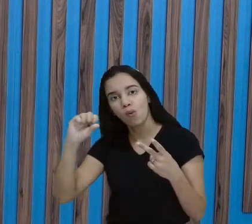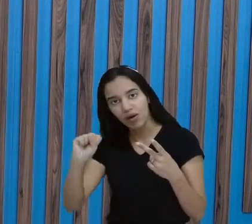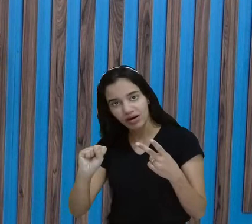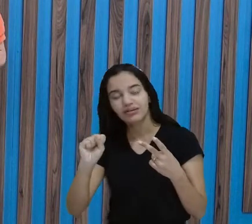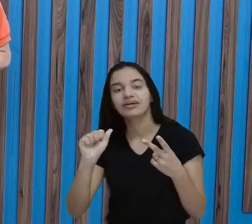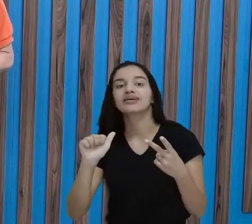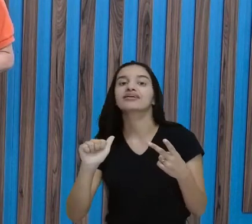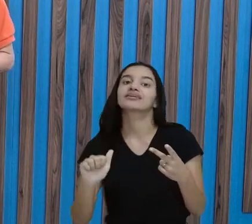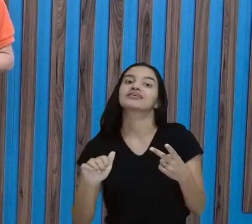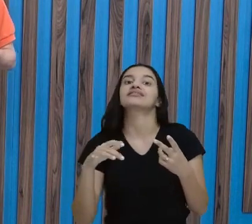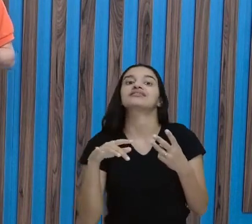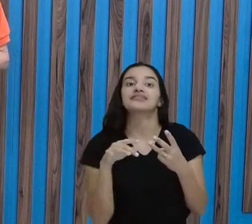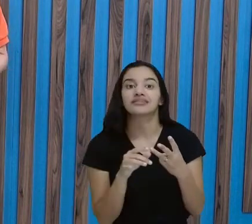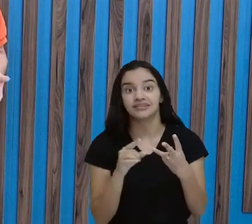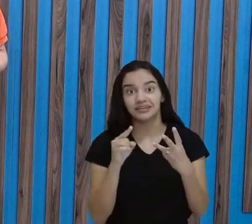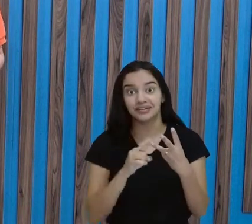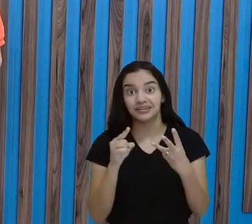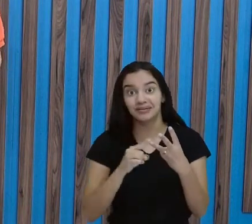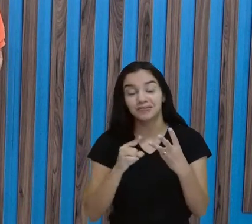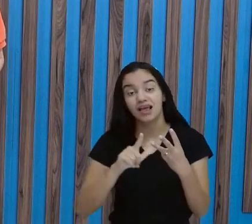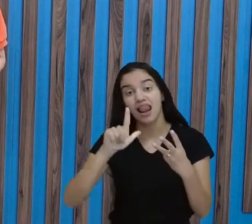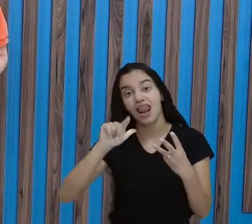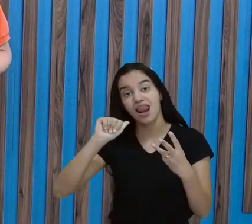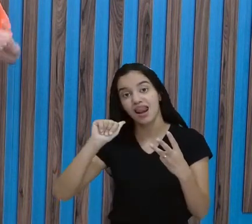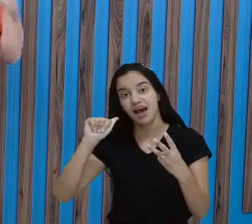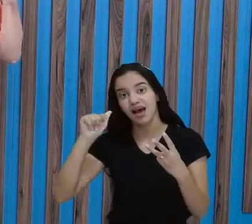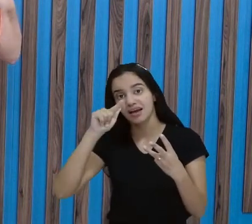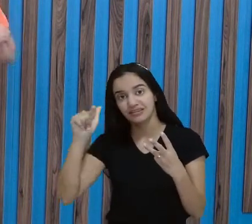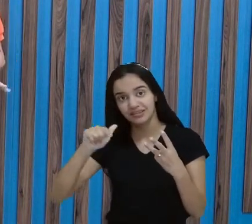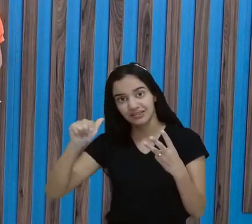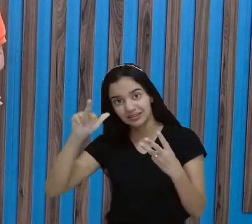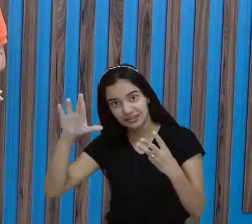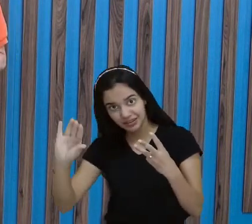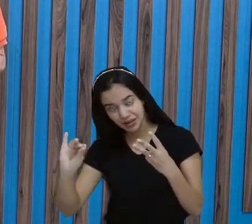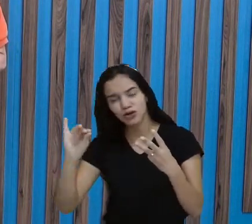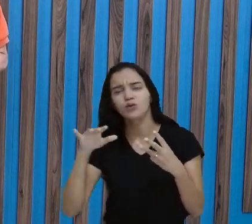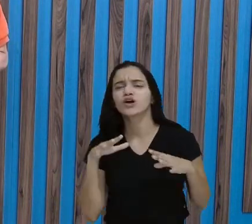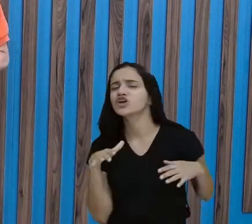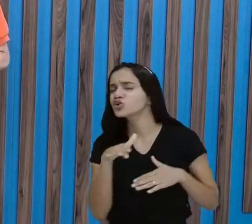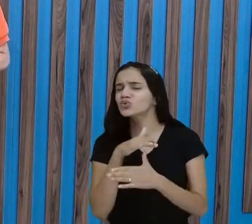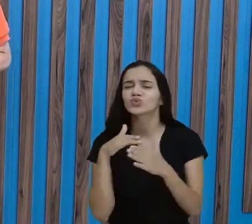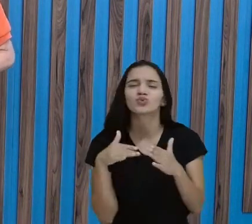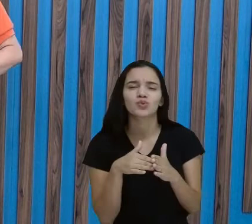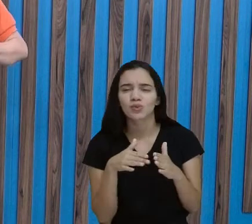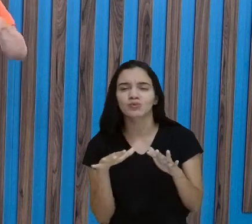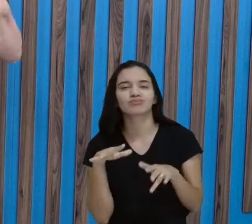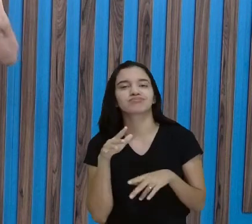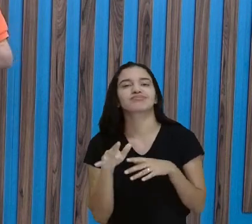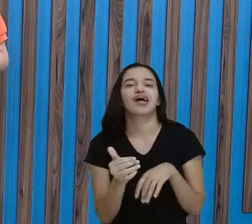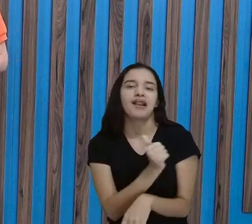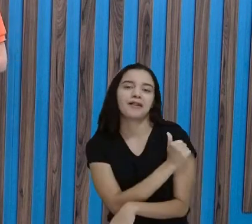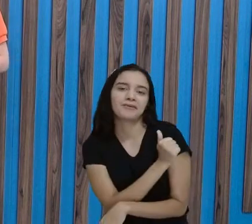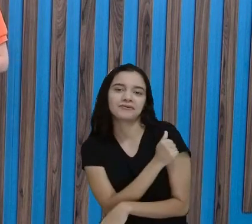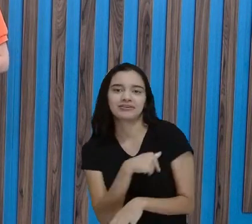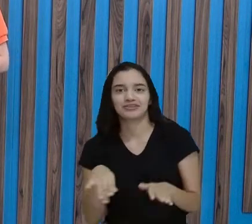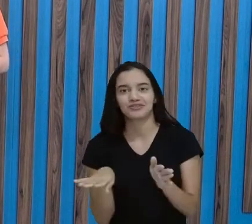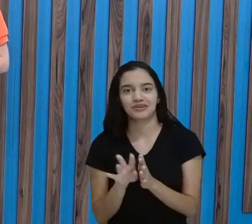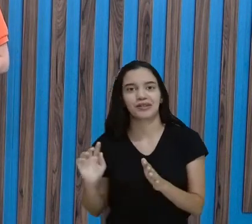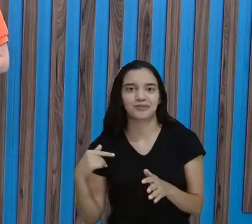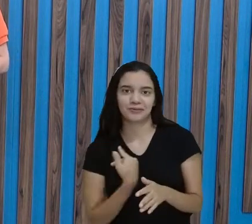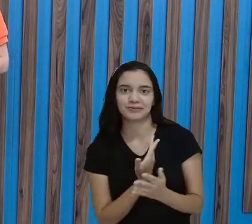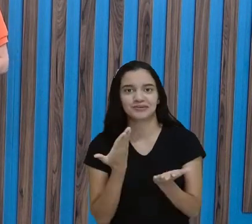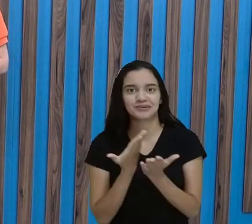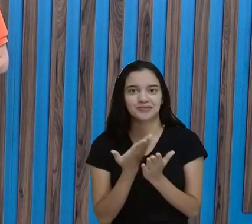sejam todos bem-vindos, Lázaro, Isabela, Lucas e todo mundo que ainda vai chegar, né? Para a nossa aula aqui, como eu